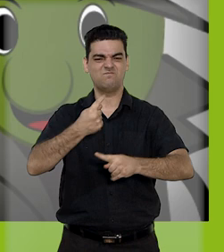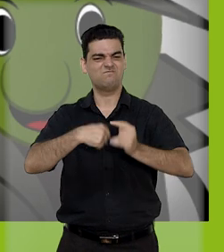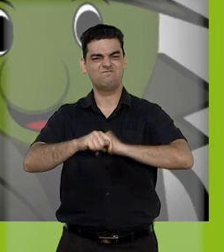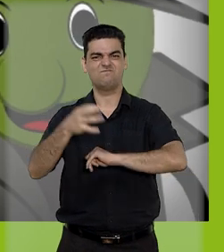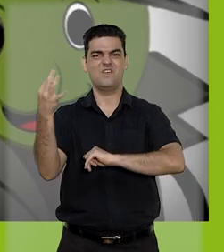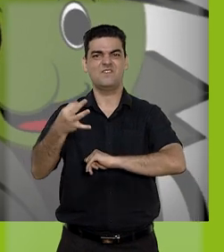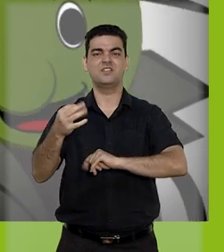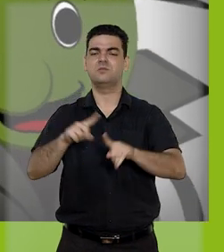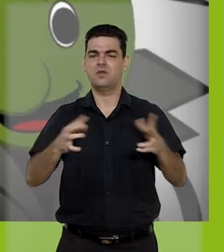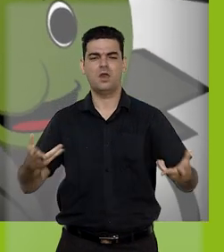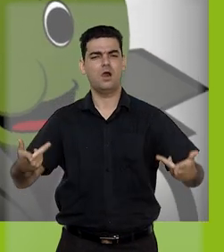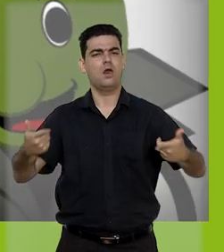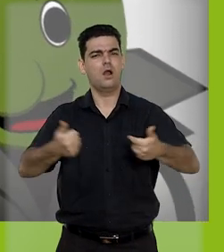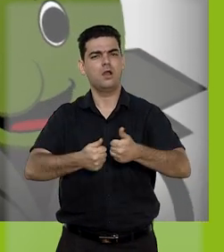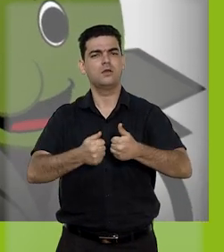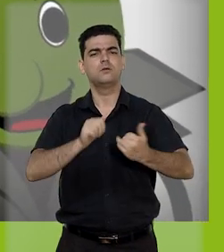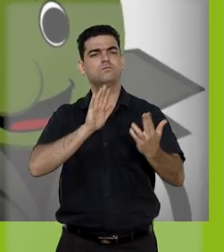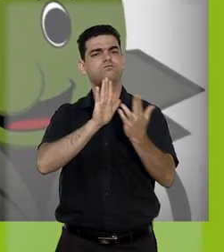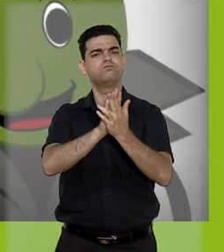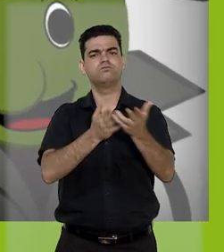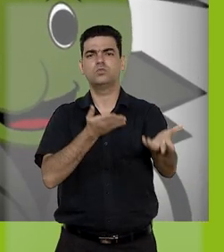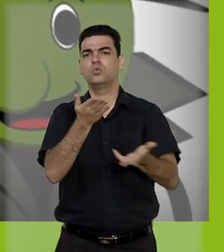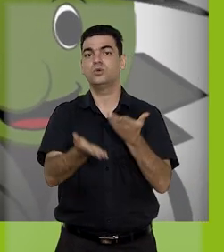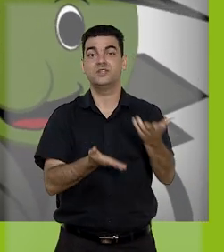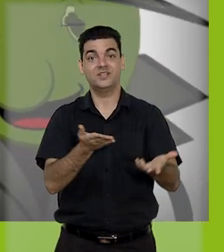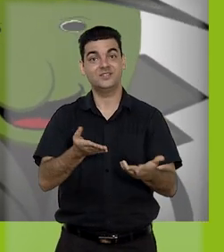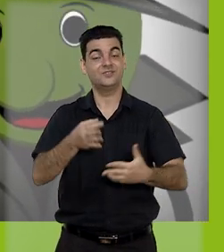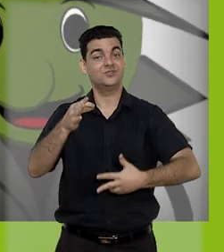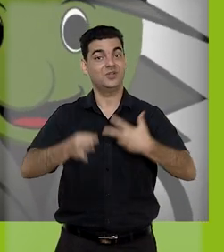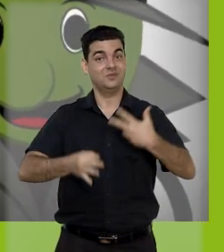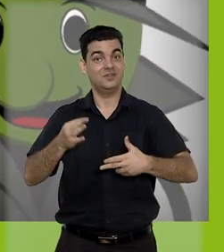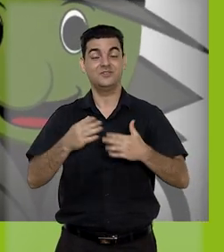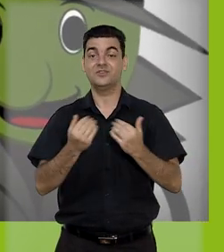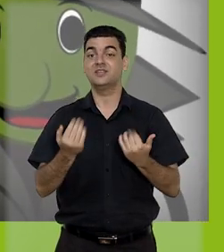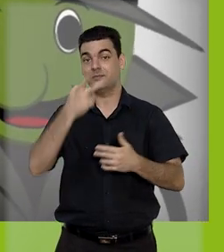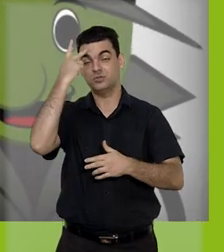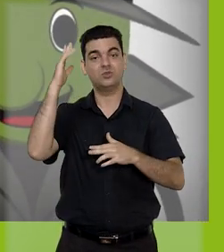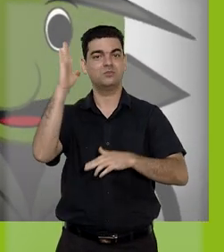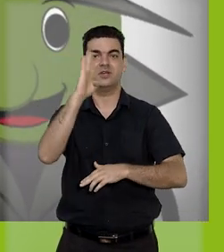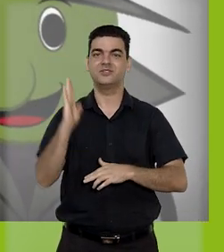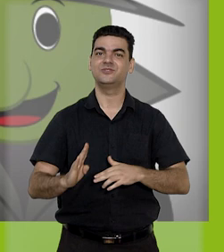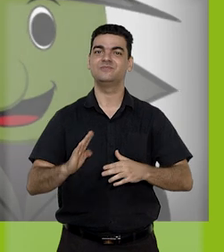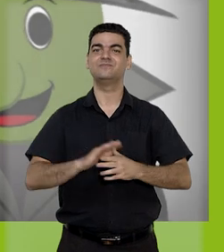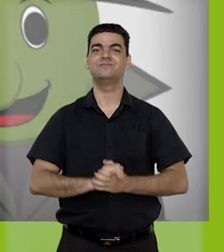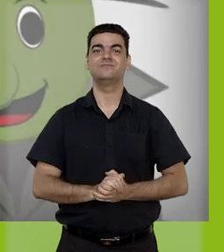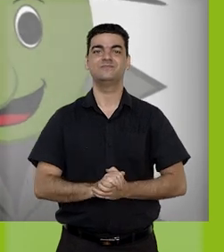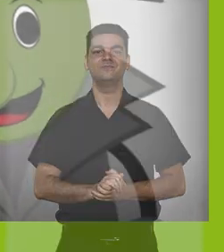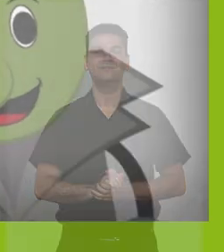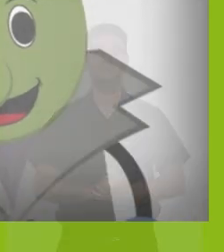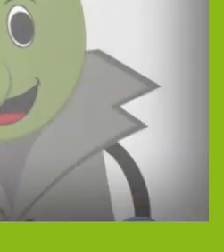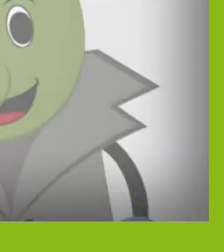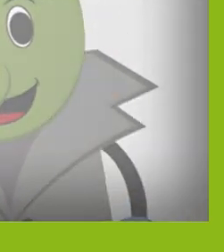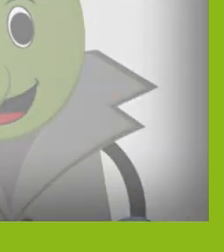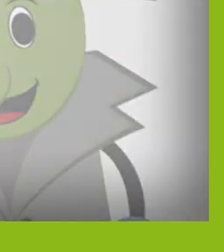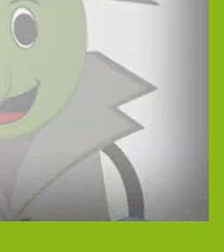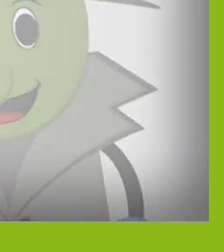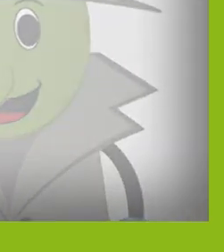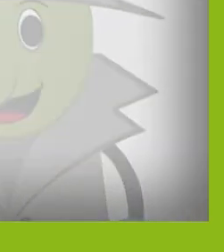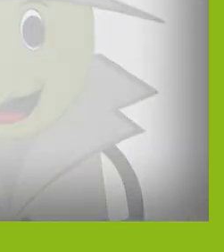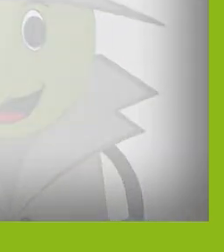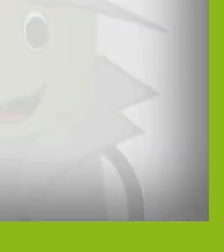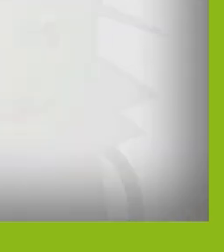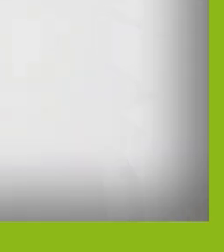administrativa e qualidade na prestação jurisdicional oferecida aos brasileiros. brasileiros. Música Tchau,